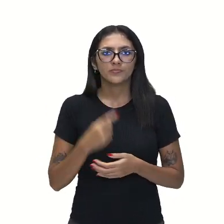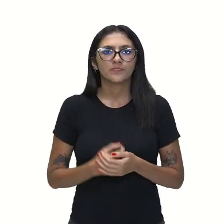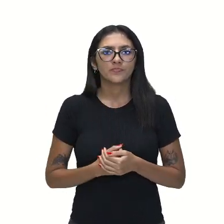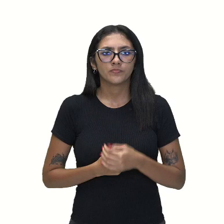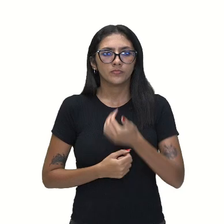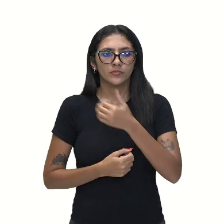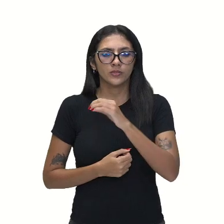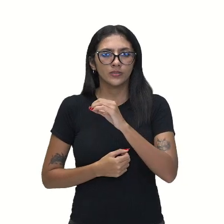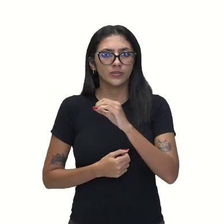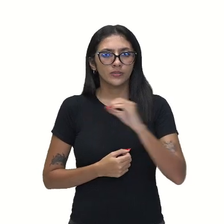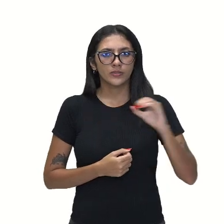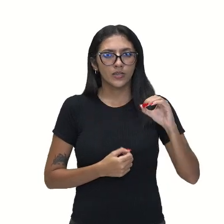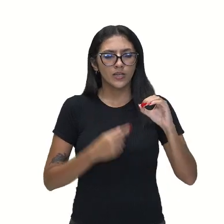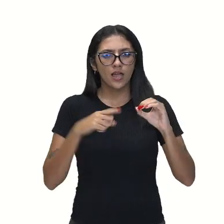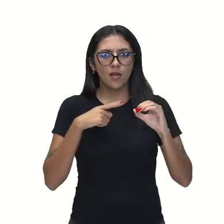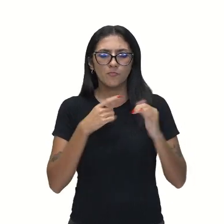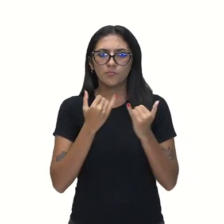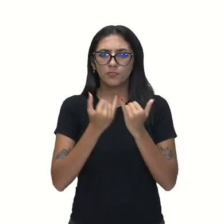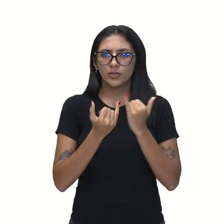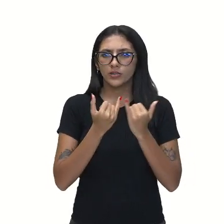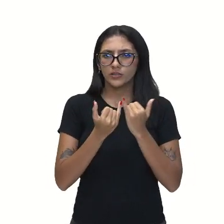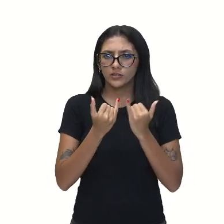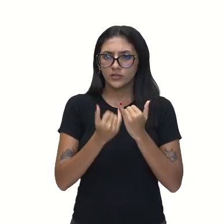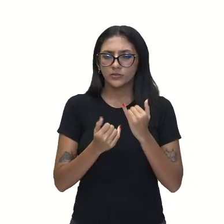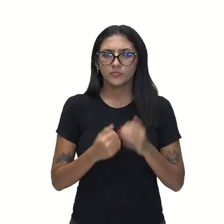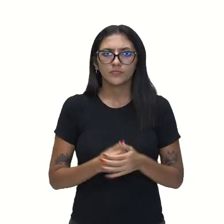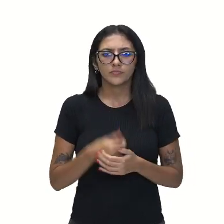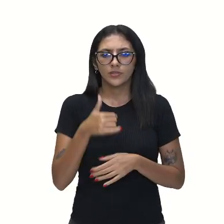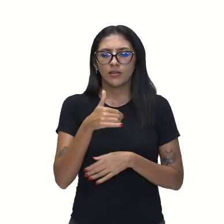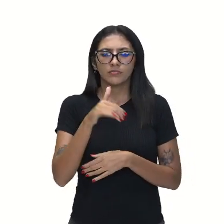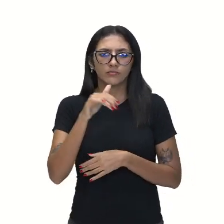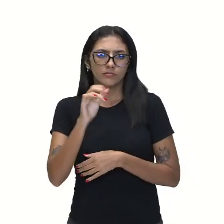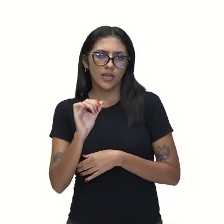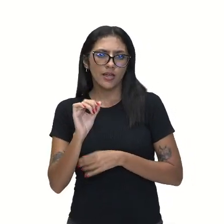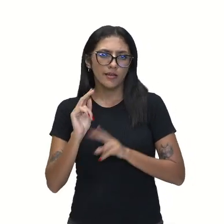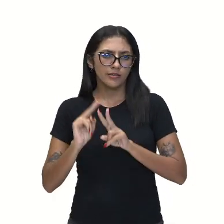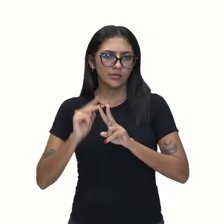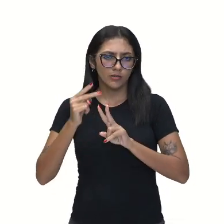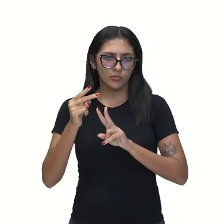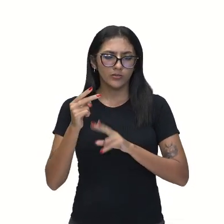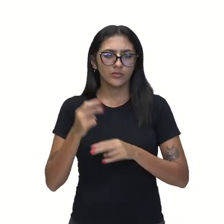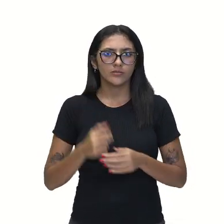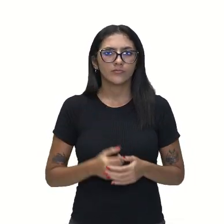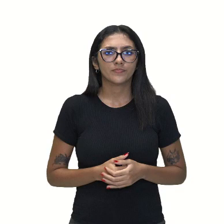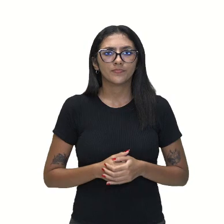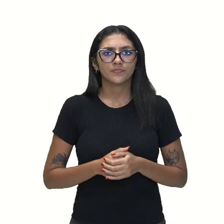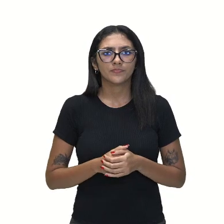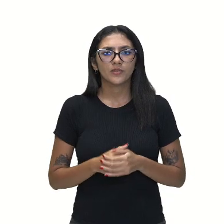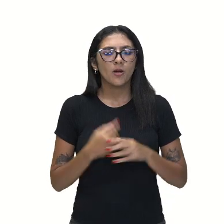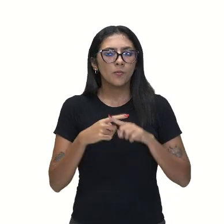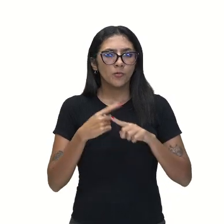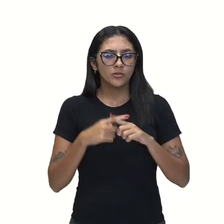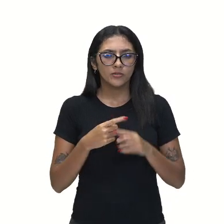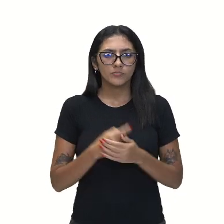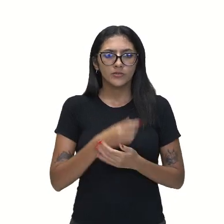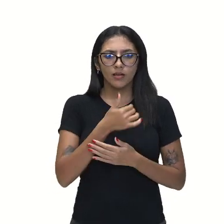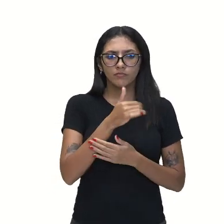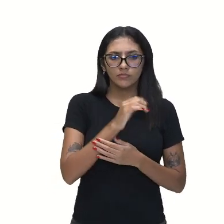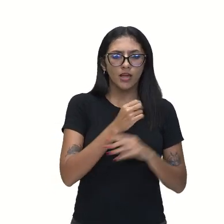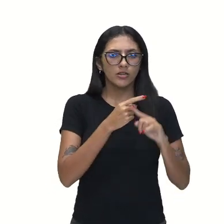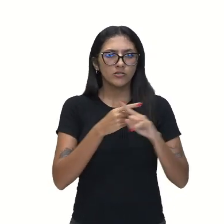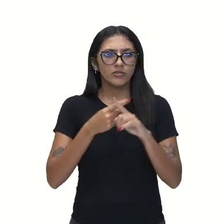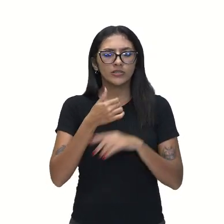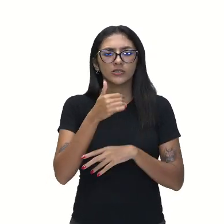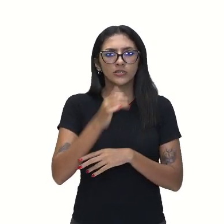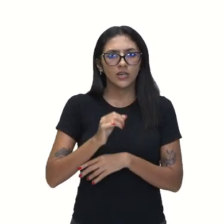100 é a mesma coisa que 10 elevado ao quadrado. Tudo bem? Por quê? Porque 10 vezes 10